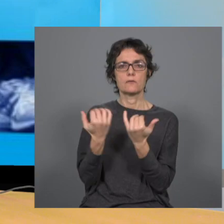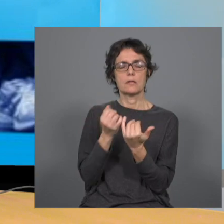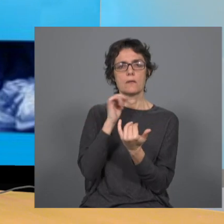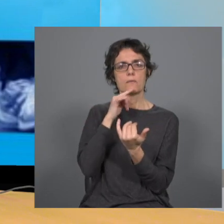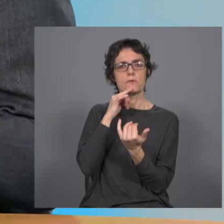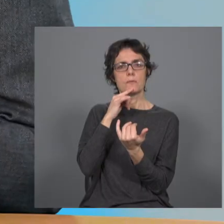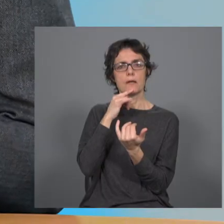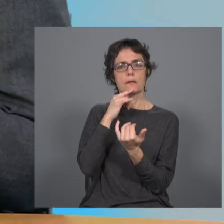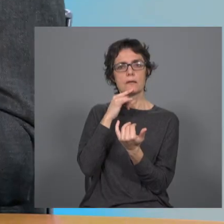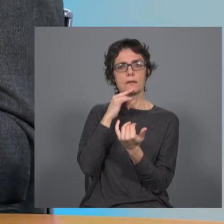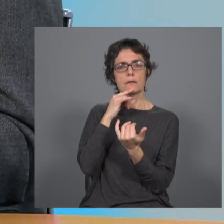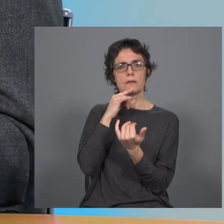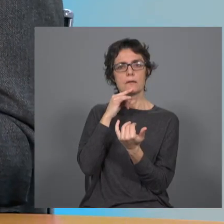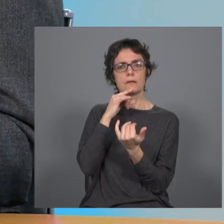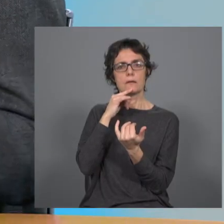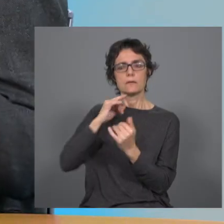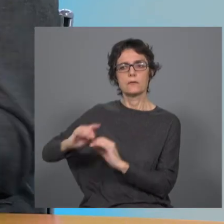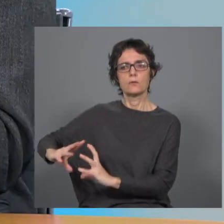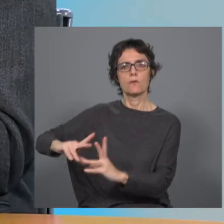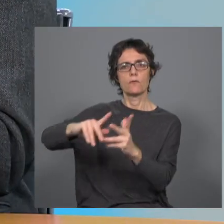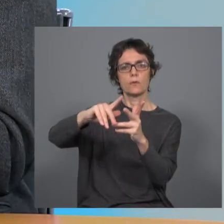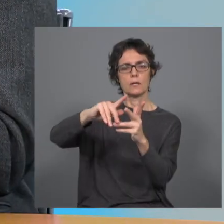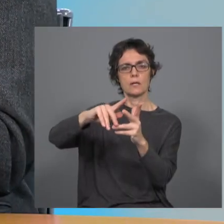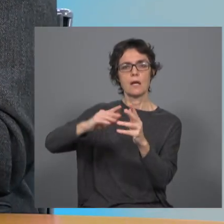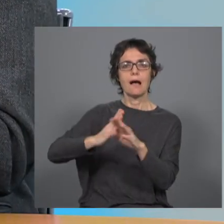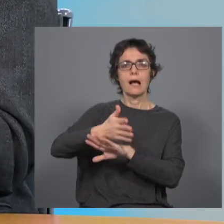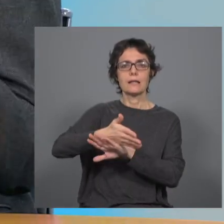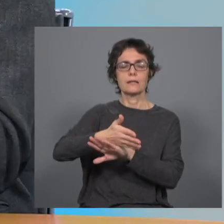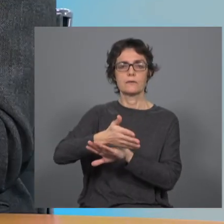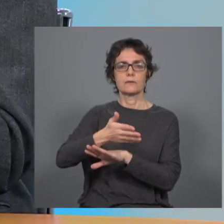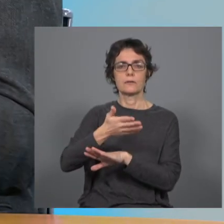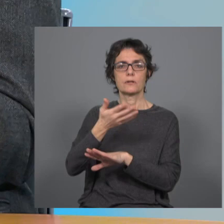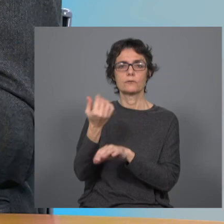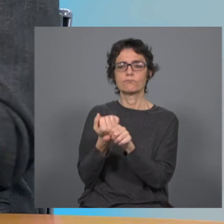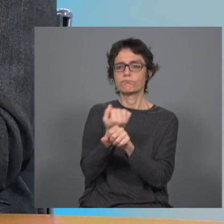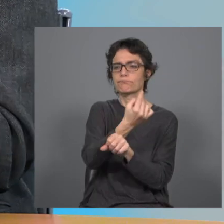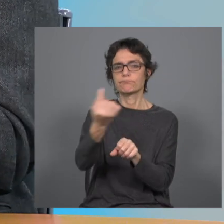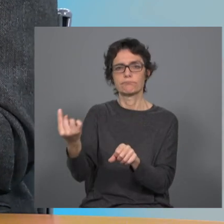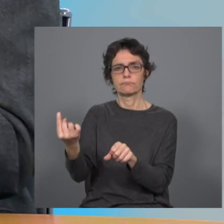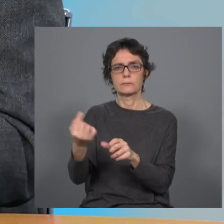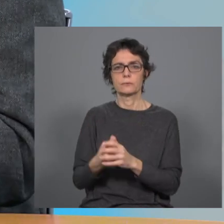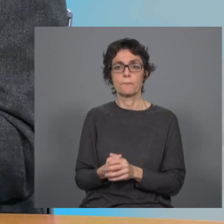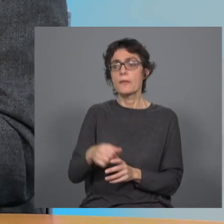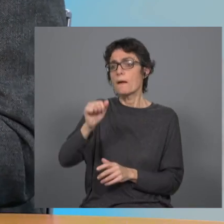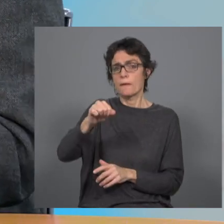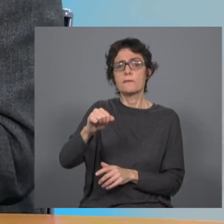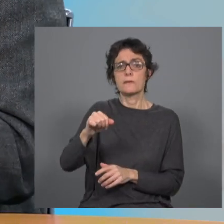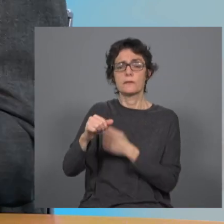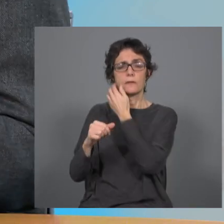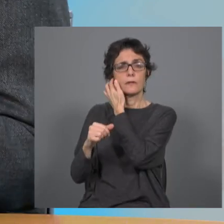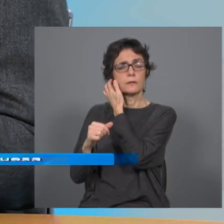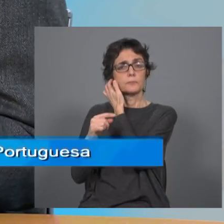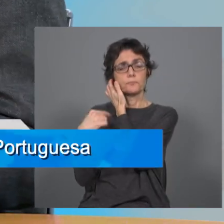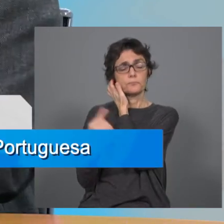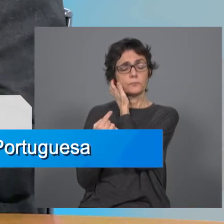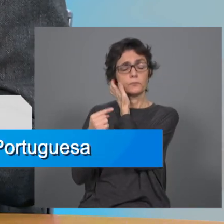ano, ou seja, no fundo, o que são os tempos fortes? São intensificações, são formas concentradas de viver, o que somos chamados a viver todos